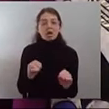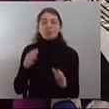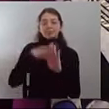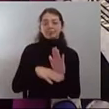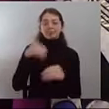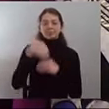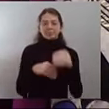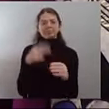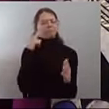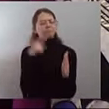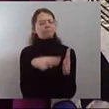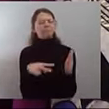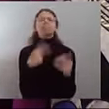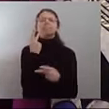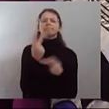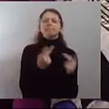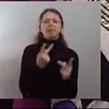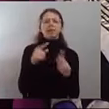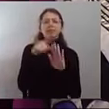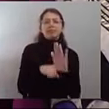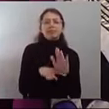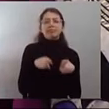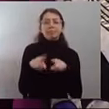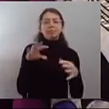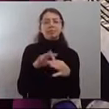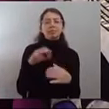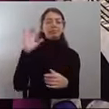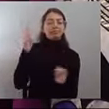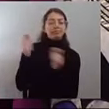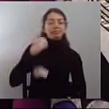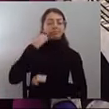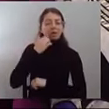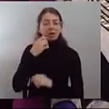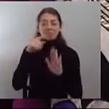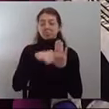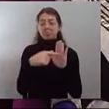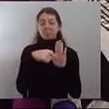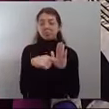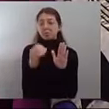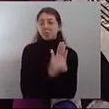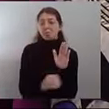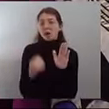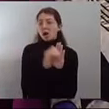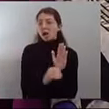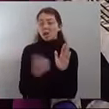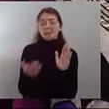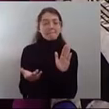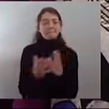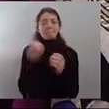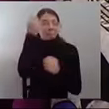que se esqueceram de medidas de mitigação de fenómenos climáticos extremos, como é o caso dos fenómenos que provocaram estas inundações.